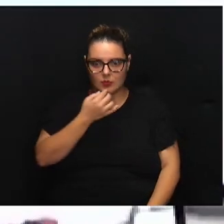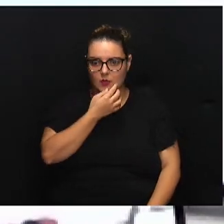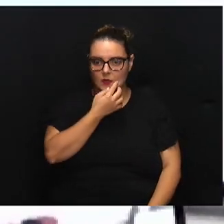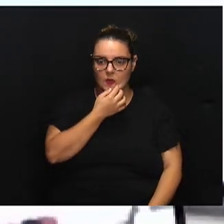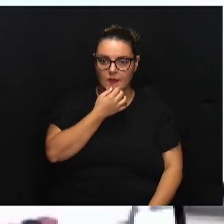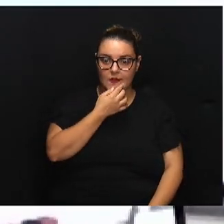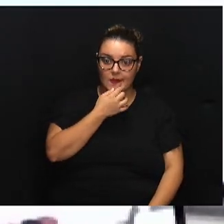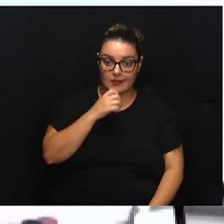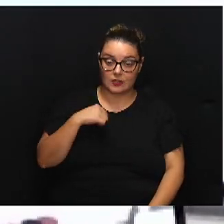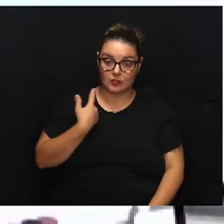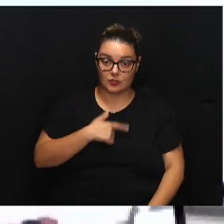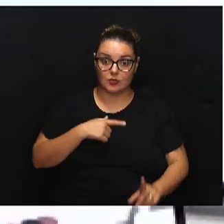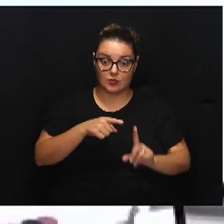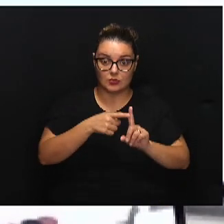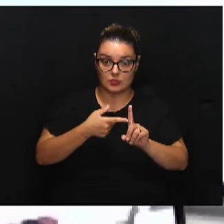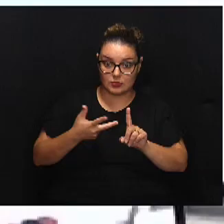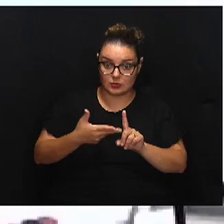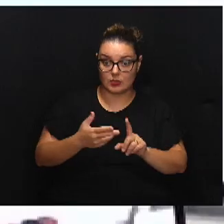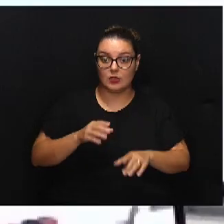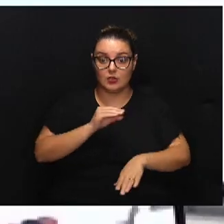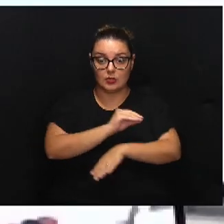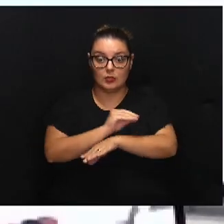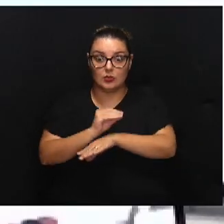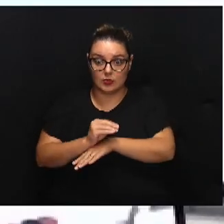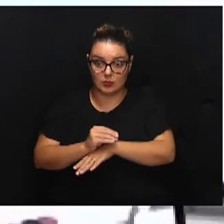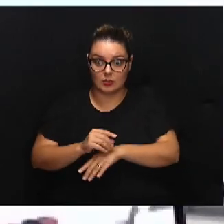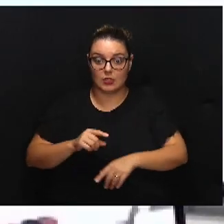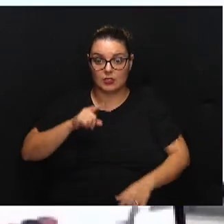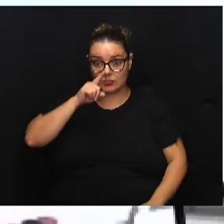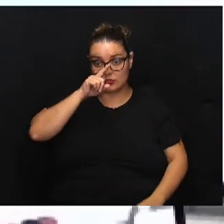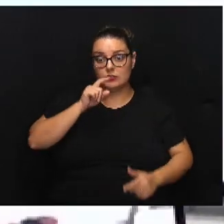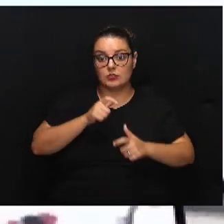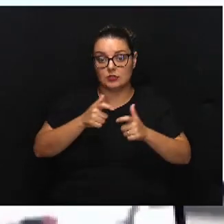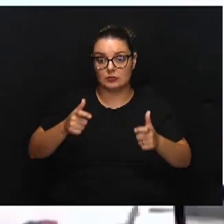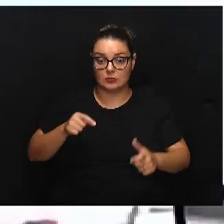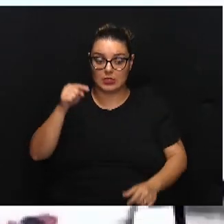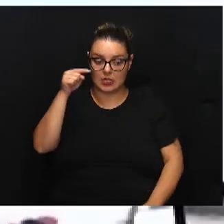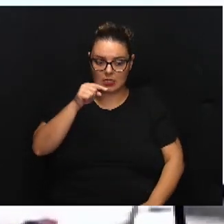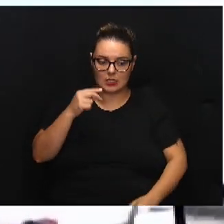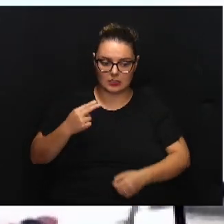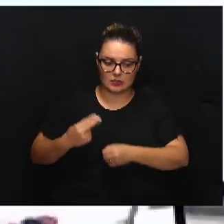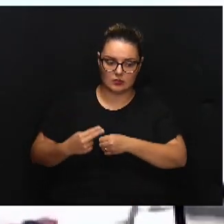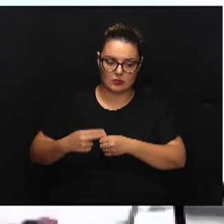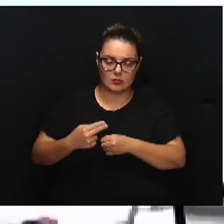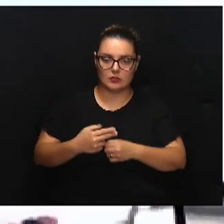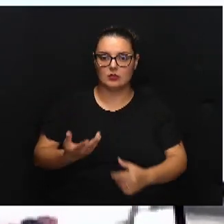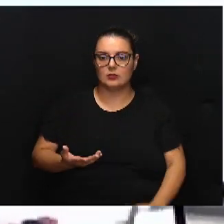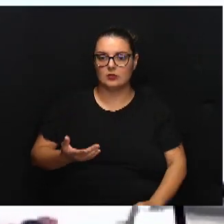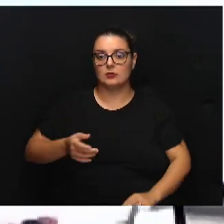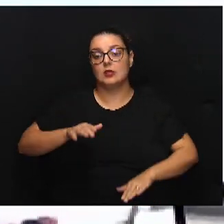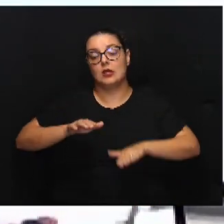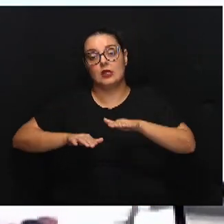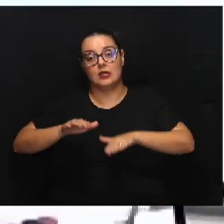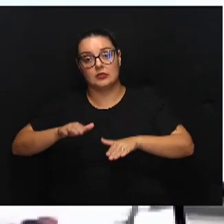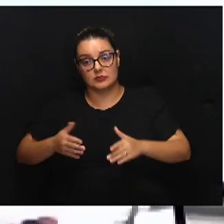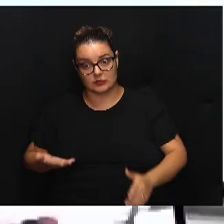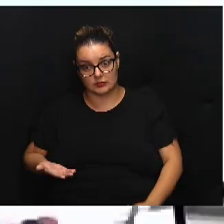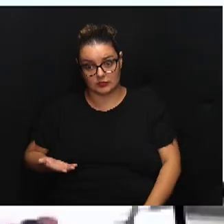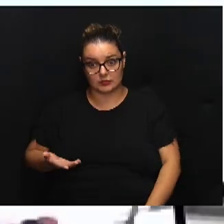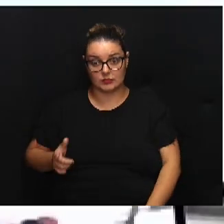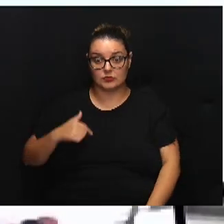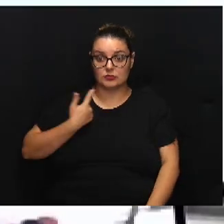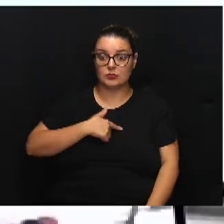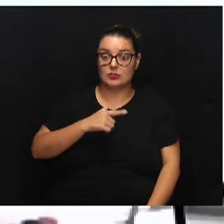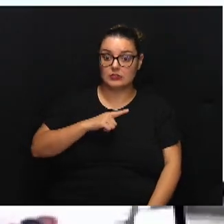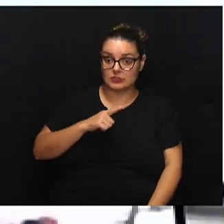nós, obstetras, que cuidamos de casos de alto risco lá na Unicamp, muitas vezes nós temos